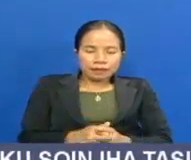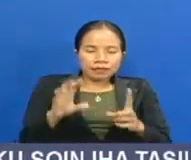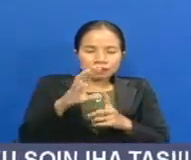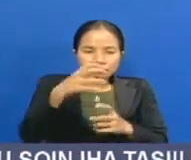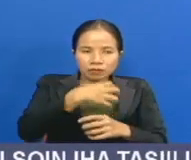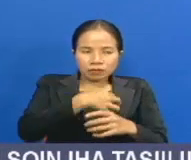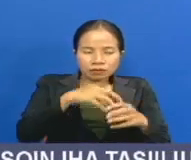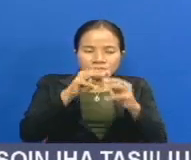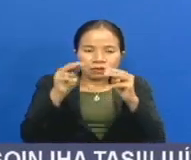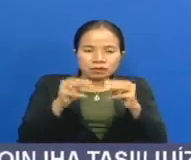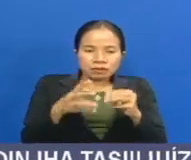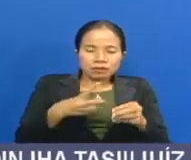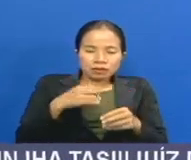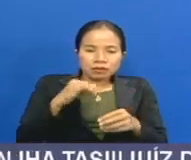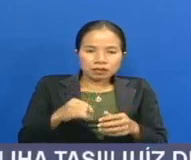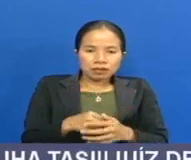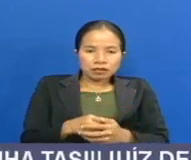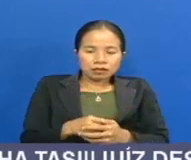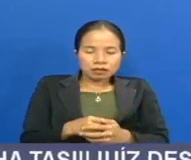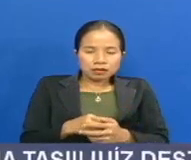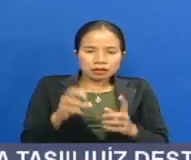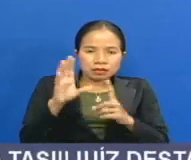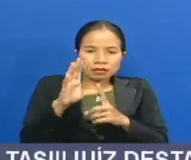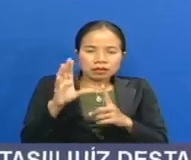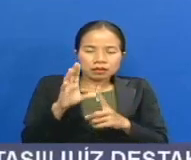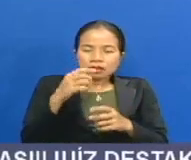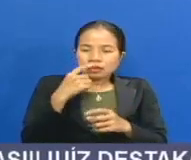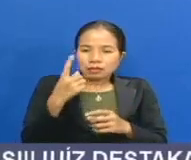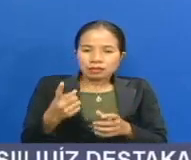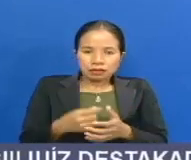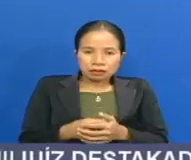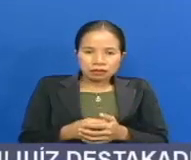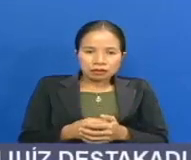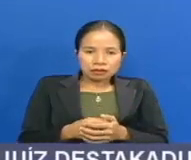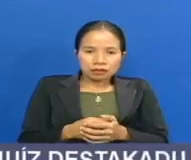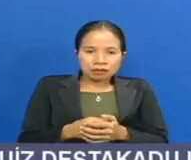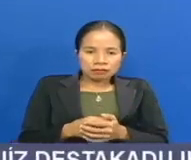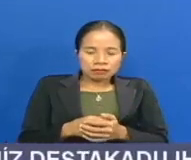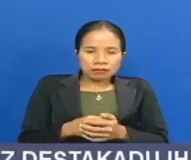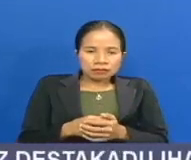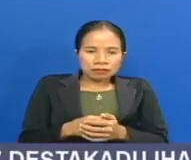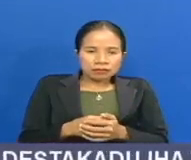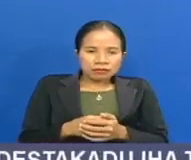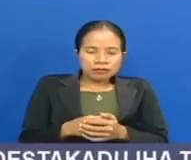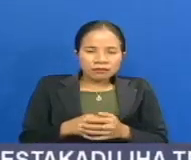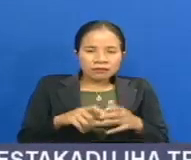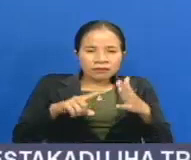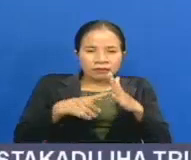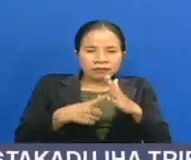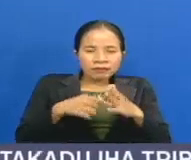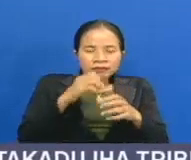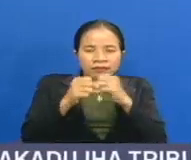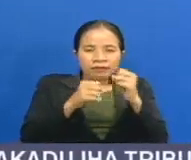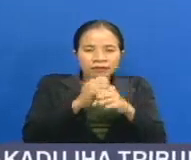Comandante Trânsito Município de Ili, Inspetor Domingo Sarmento Gama Hateten. Cano Resin Hirakne, Polícia Prende, Hajuqueras,